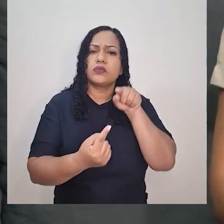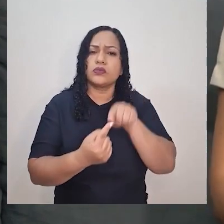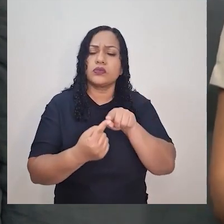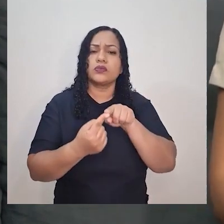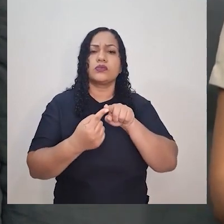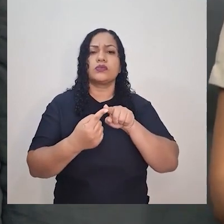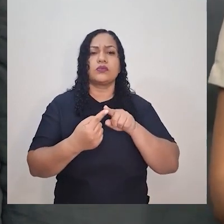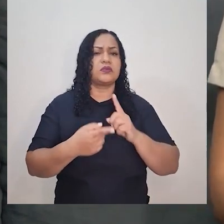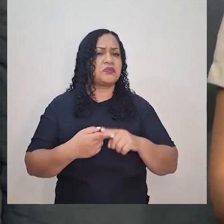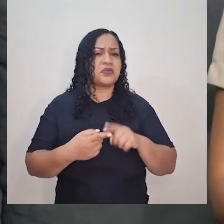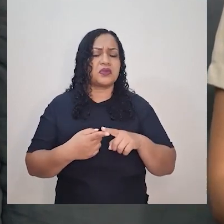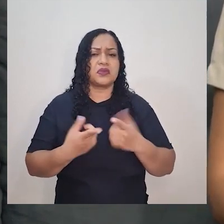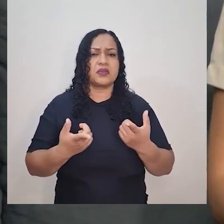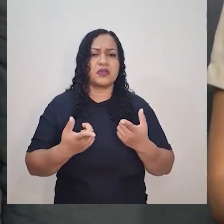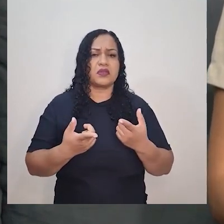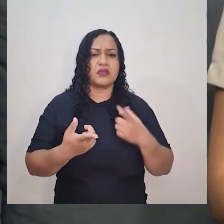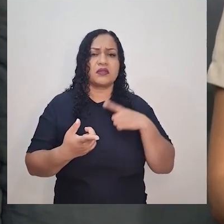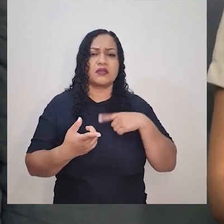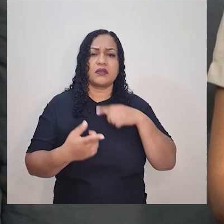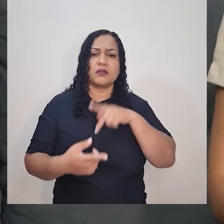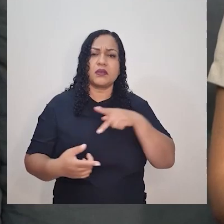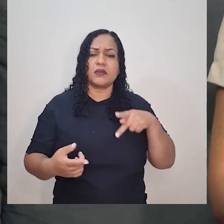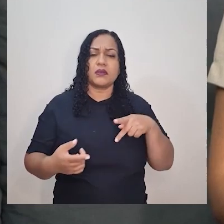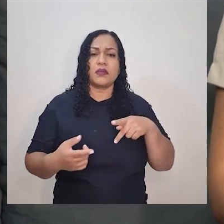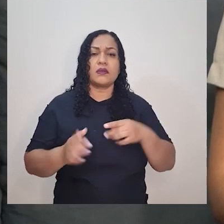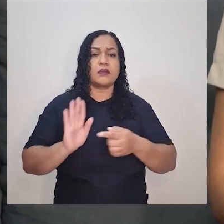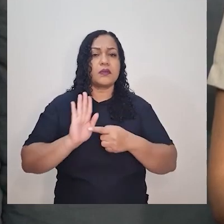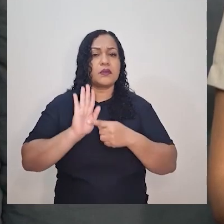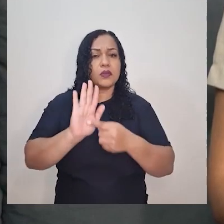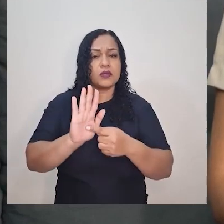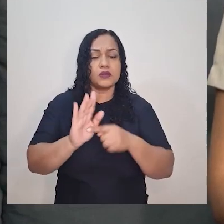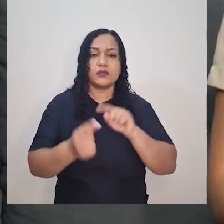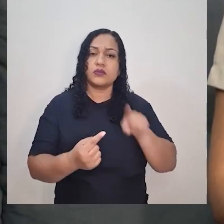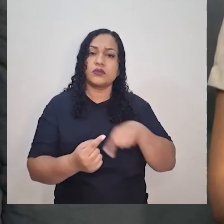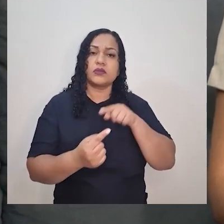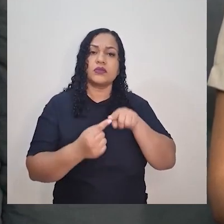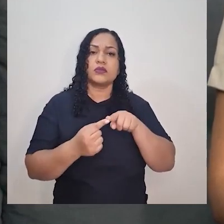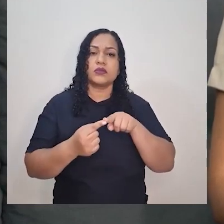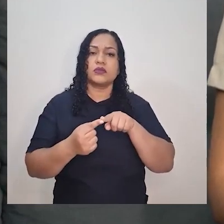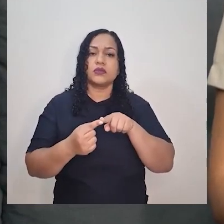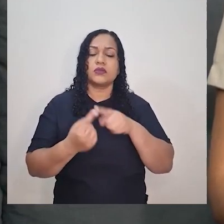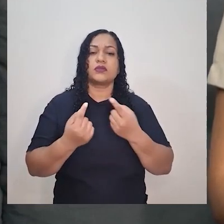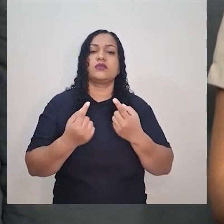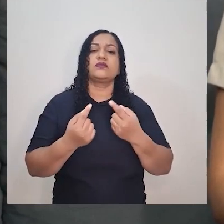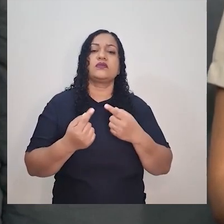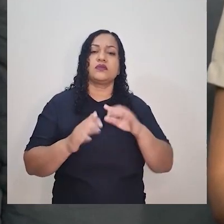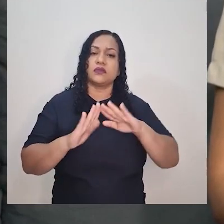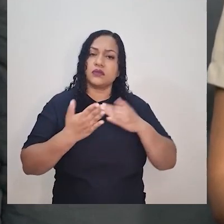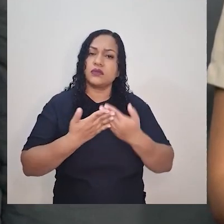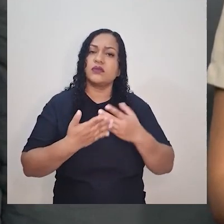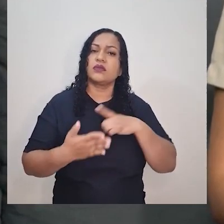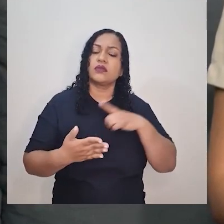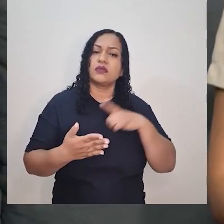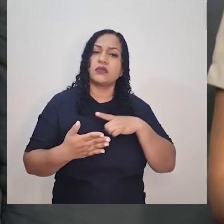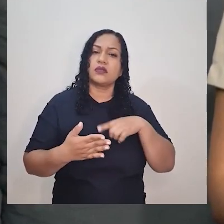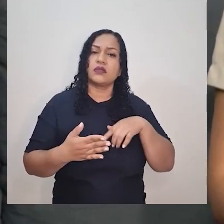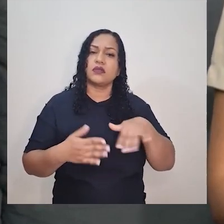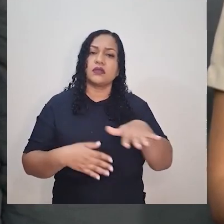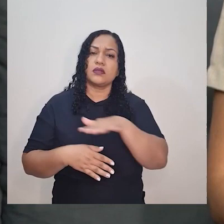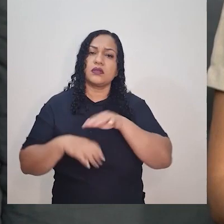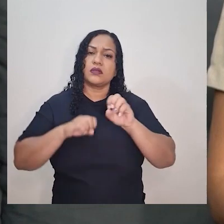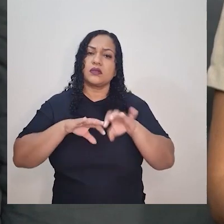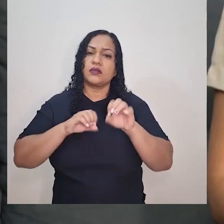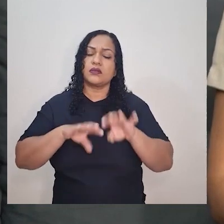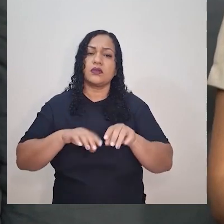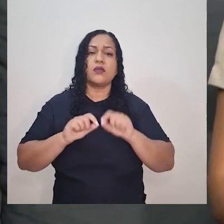nós falamos no aspecto da aprendizagem, trazer os objetivos educacionais que a escola tem, quais são as ações que nós